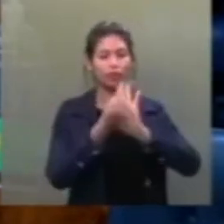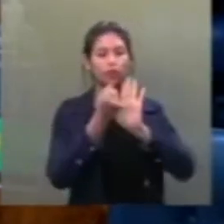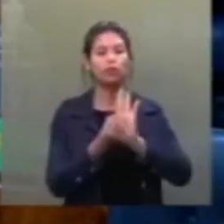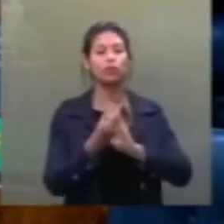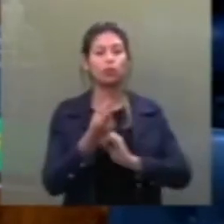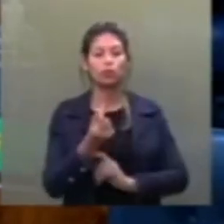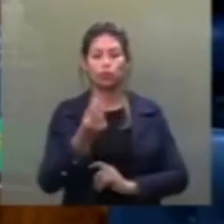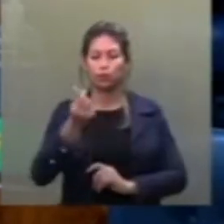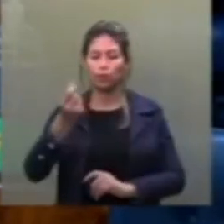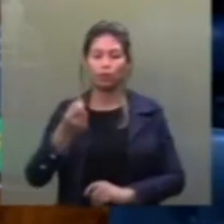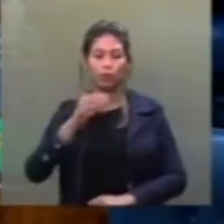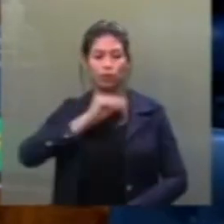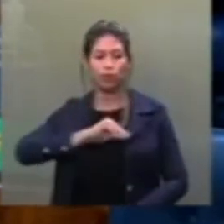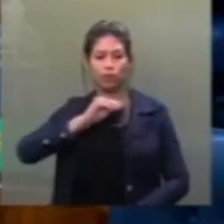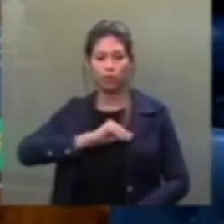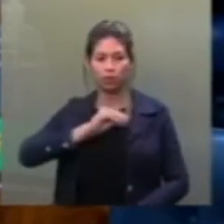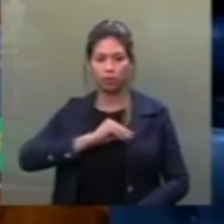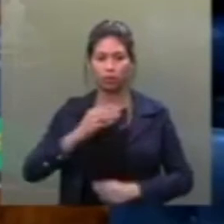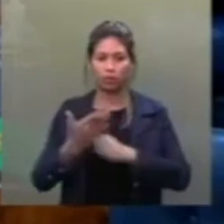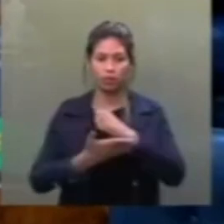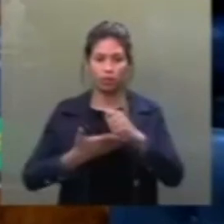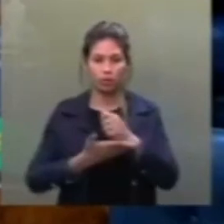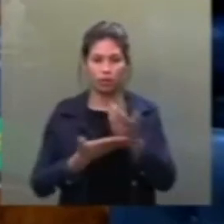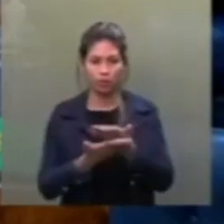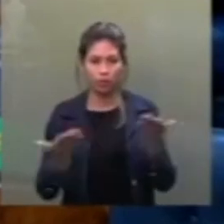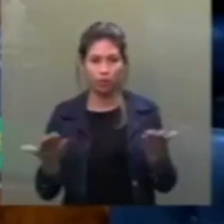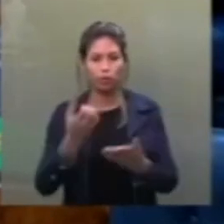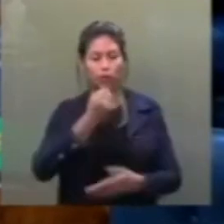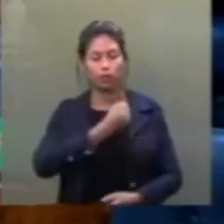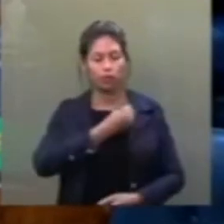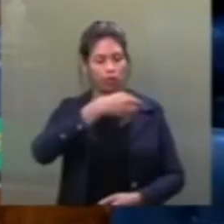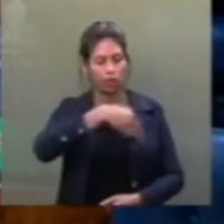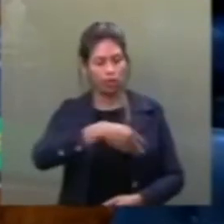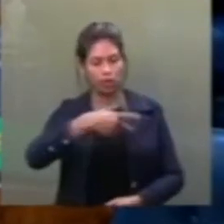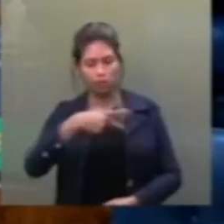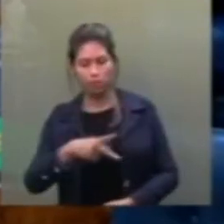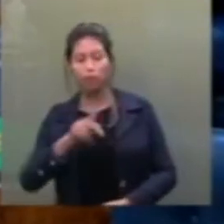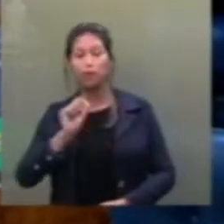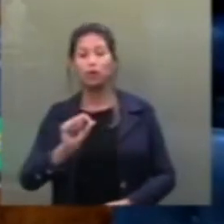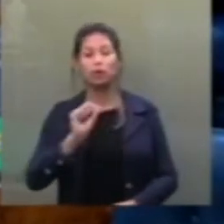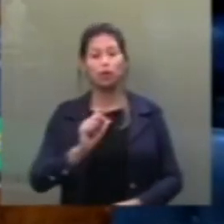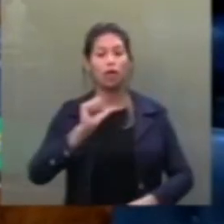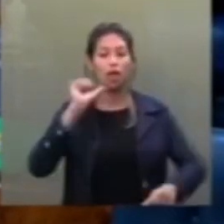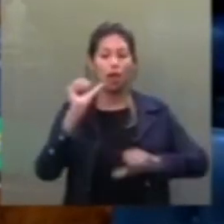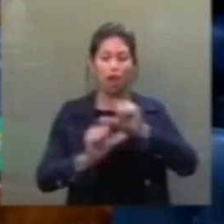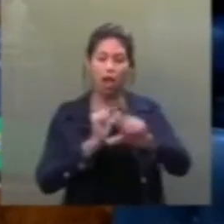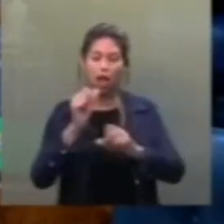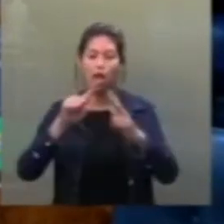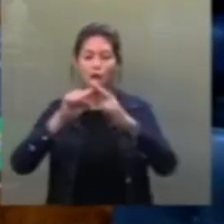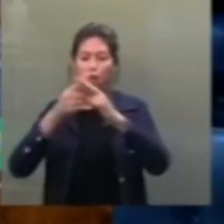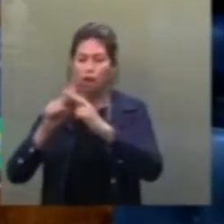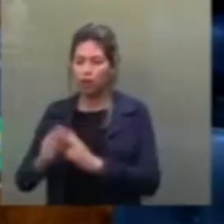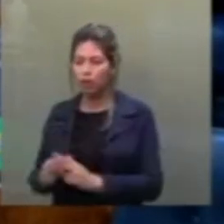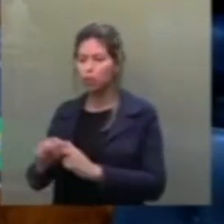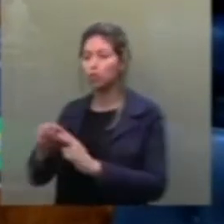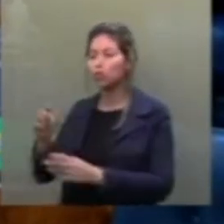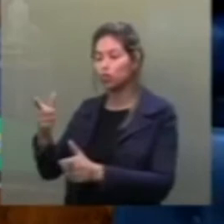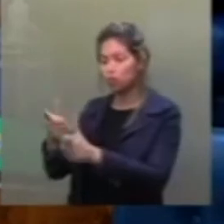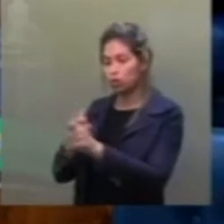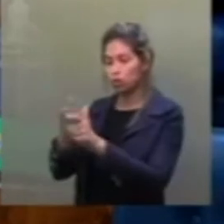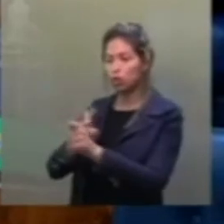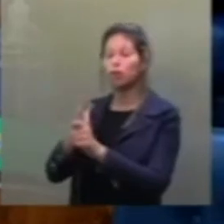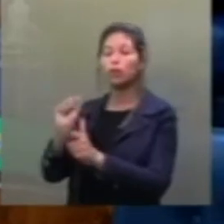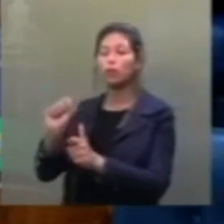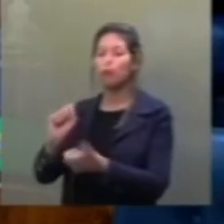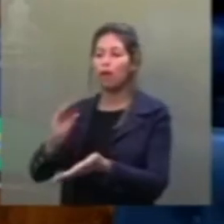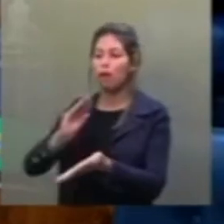EA MP 1090 de 2021 que permite a renegociação de dívidas do Fundo de Investimento